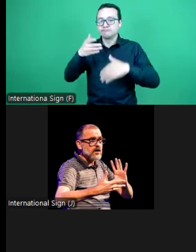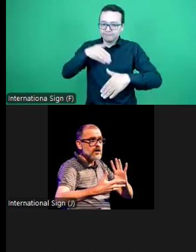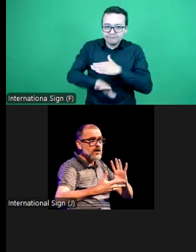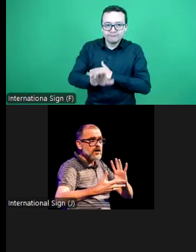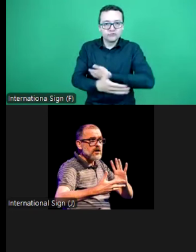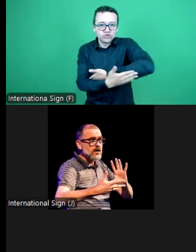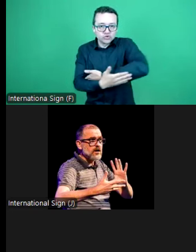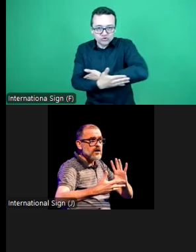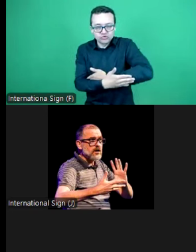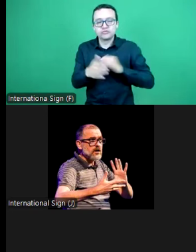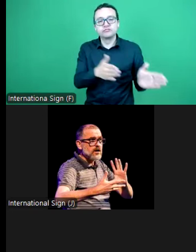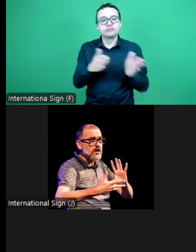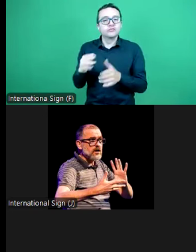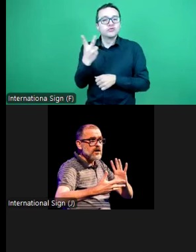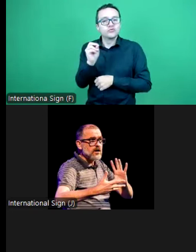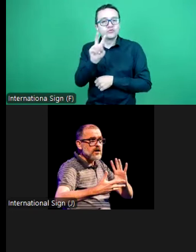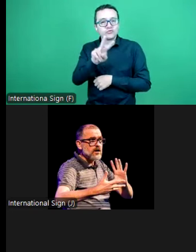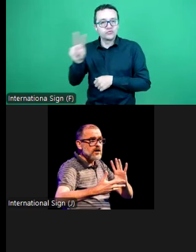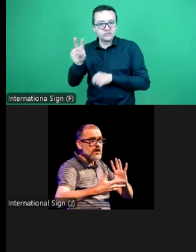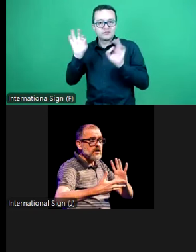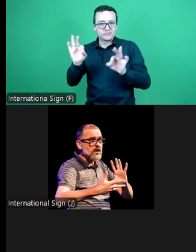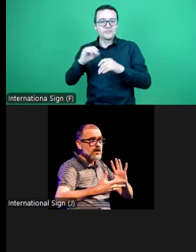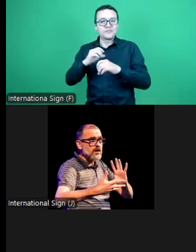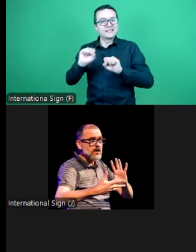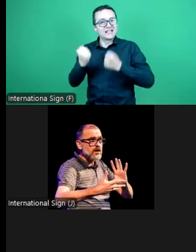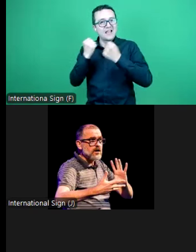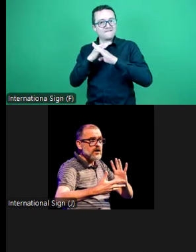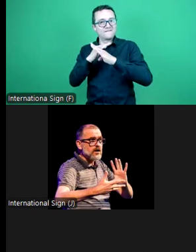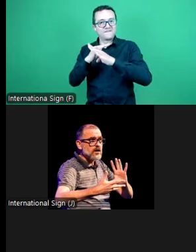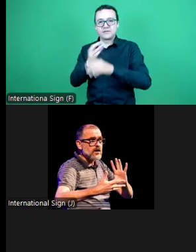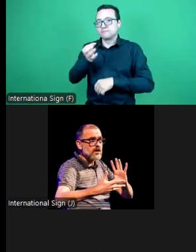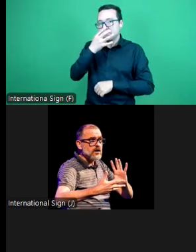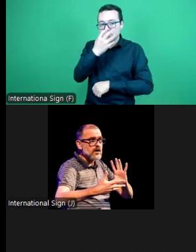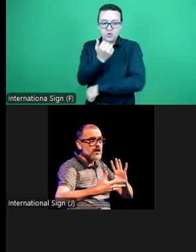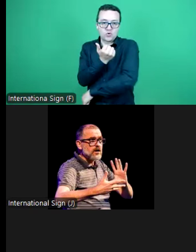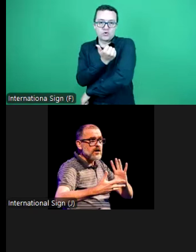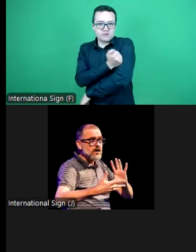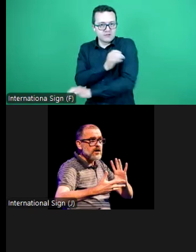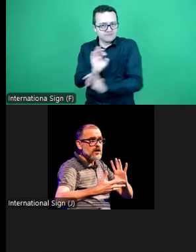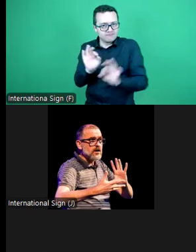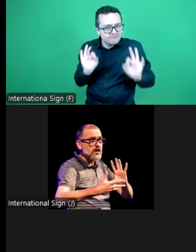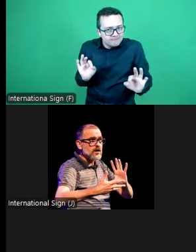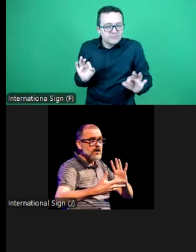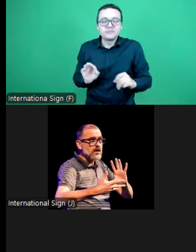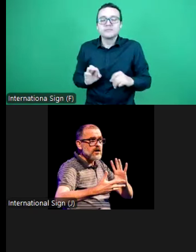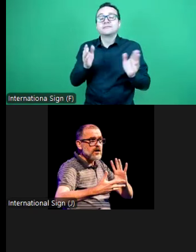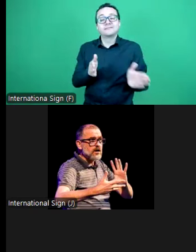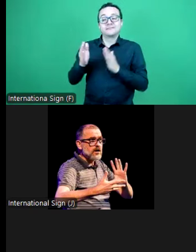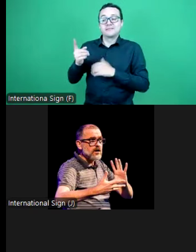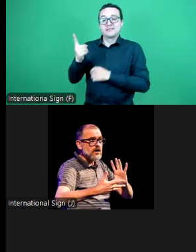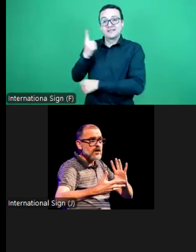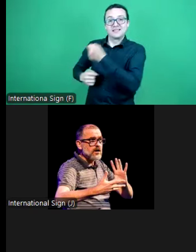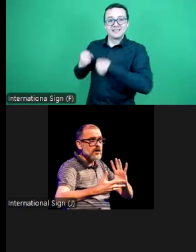Fizemos o tema de nascimento de crianças, 2022, segurança de medicamentos, remédios, e